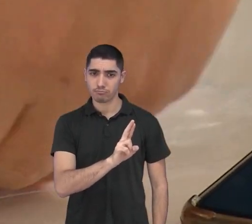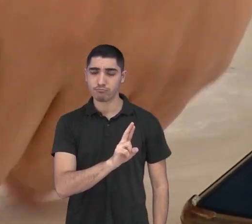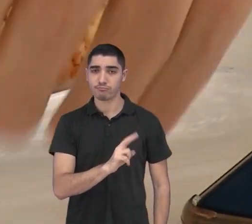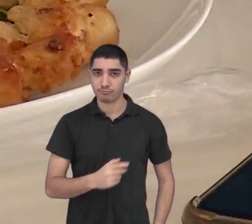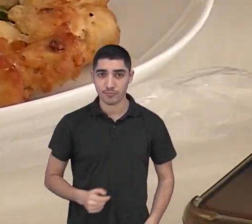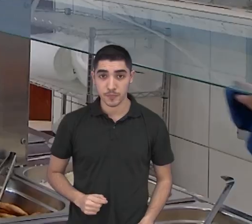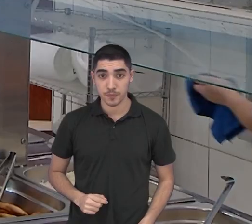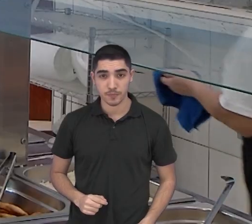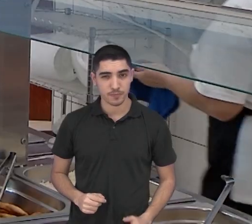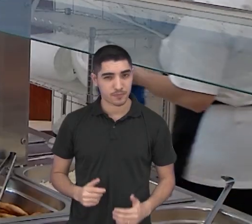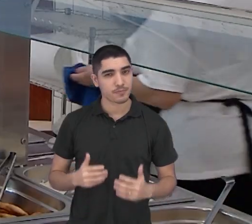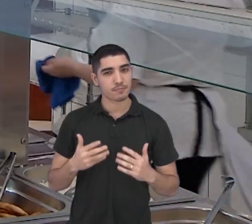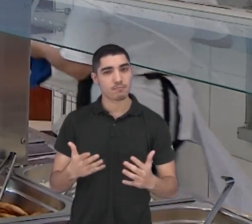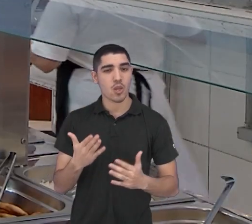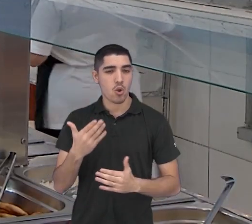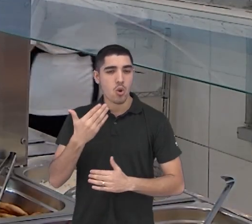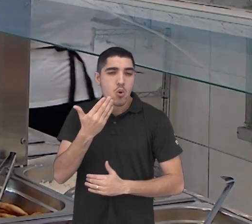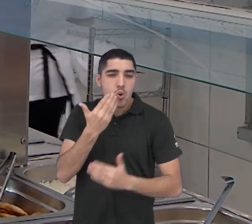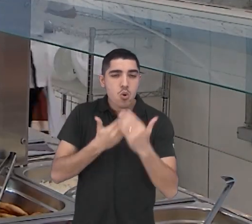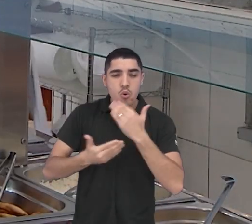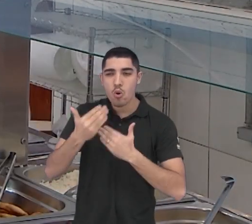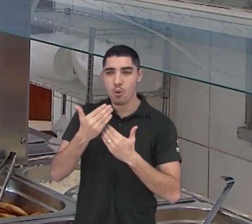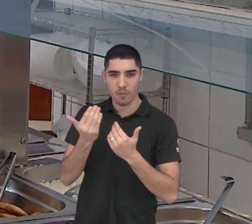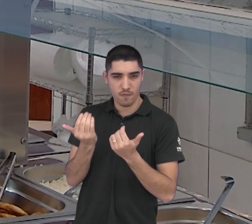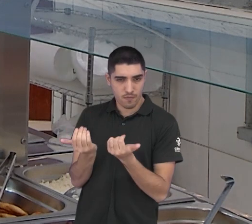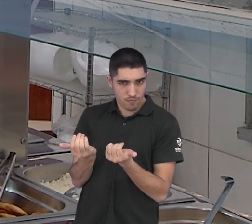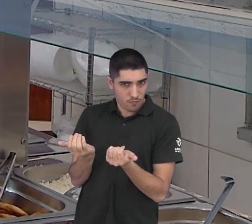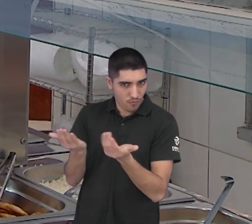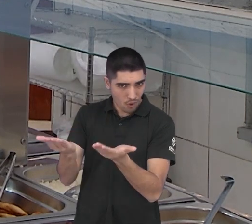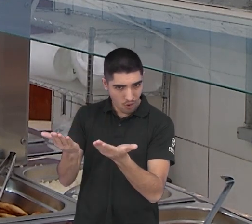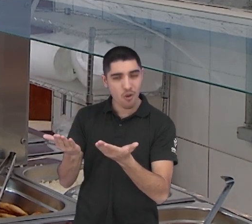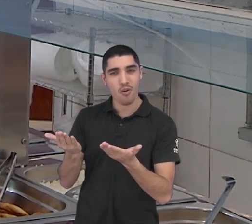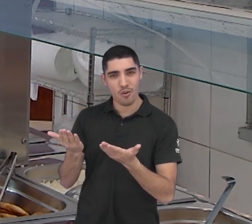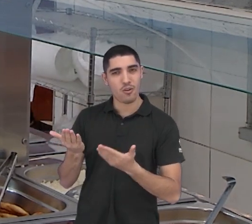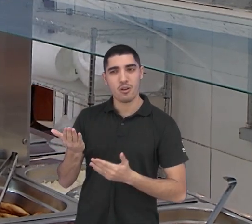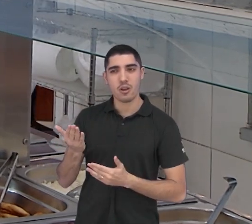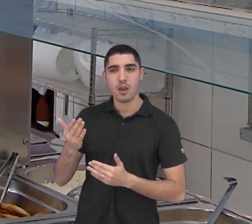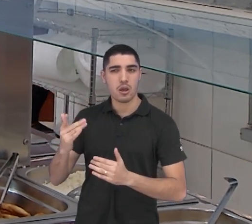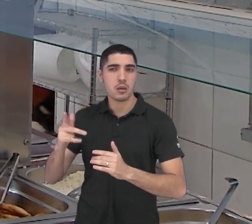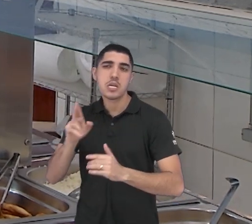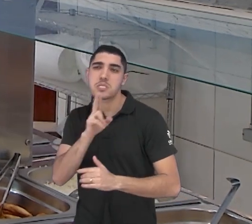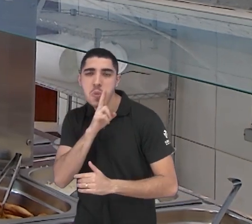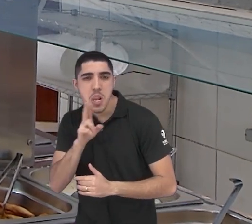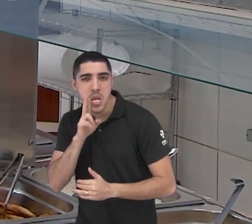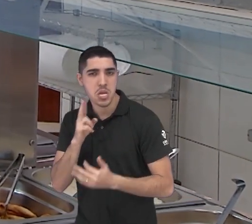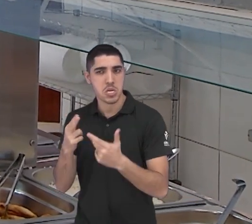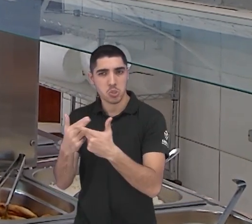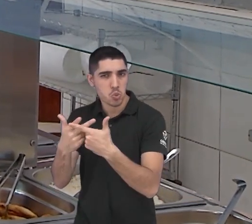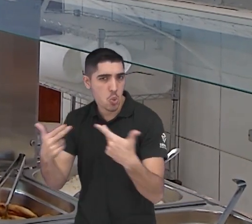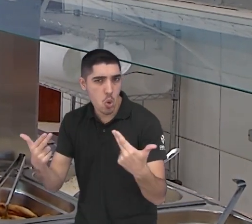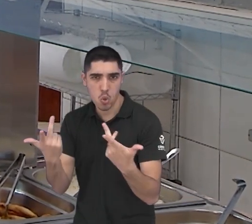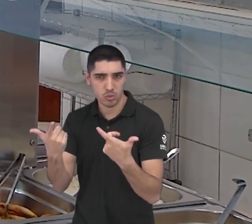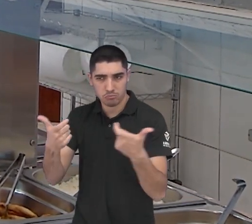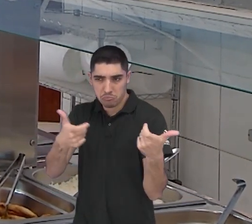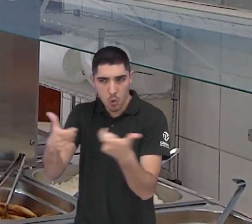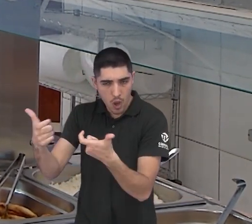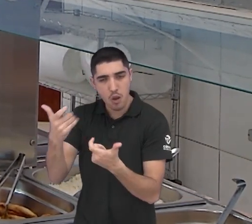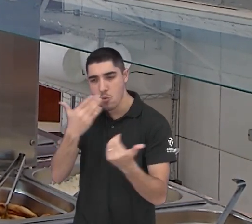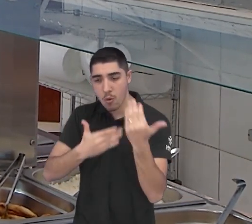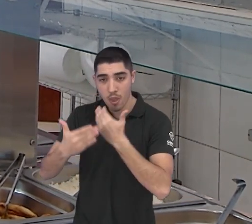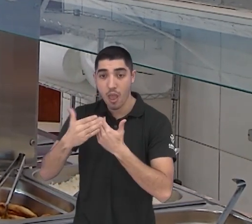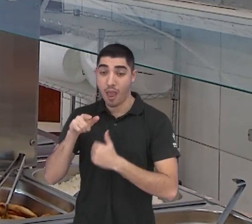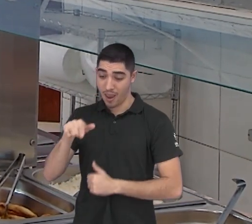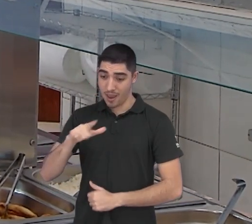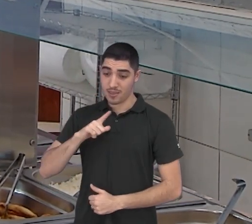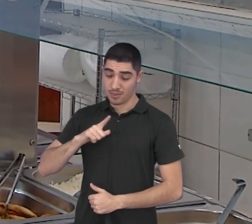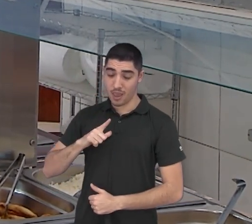7. Quando você come fora, você tem uma série de inconvenientes em relação